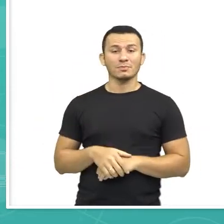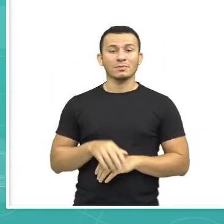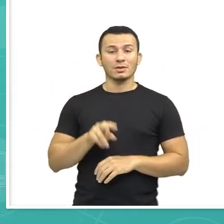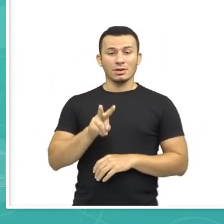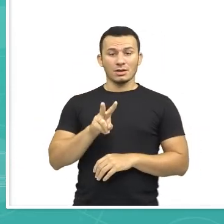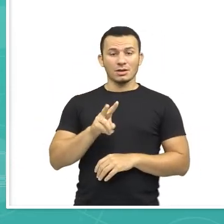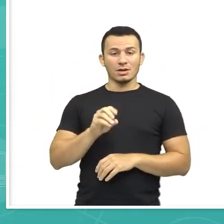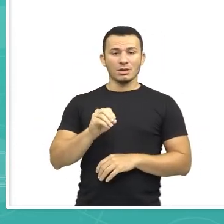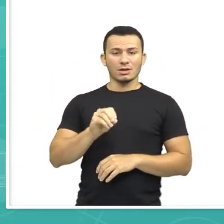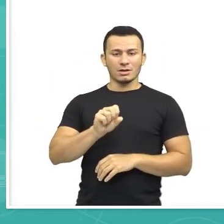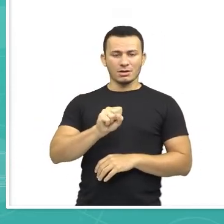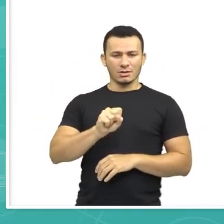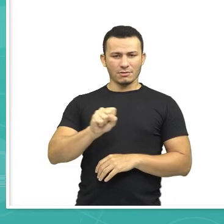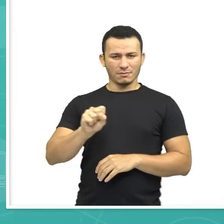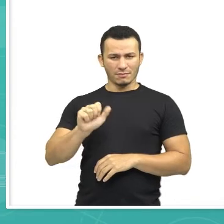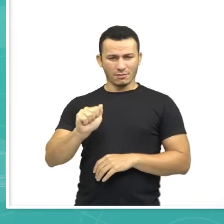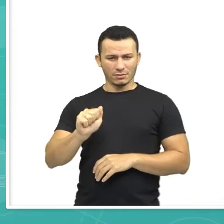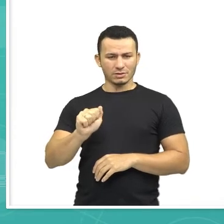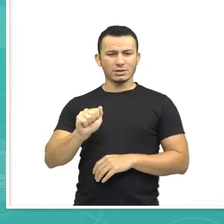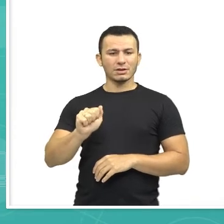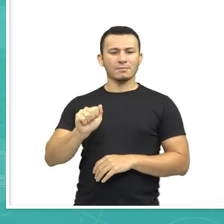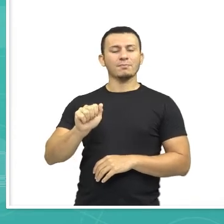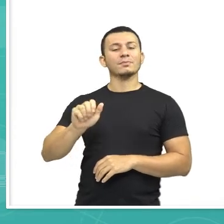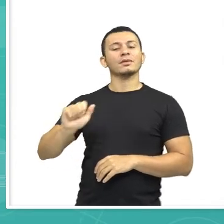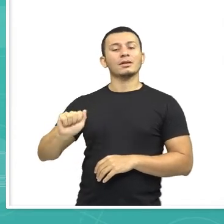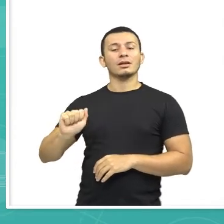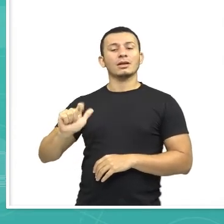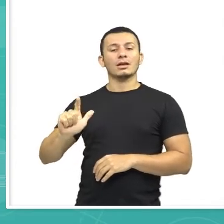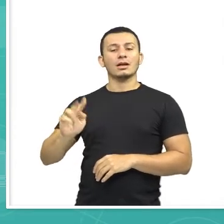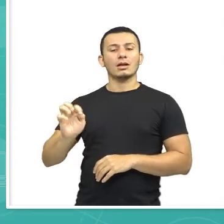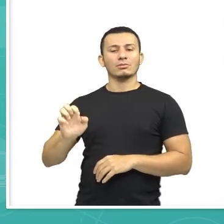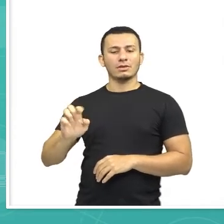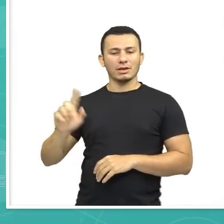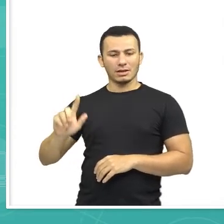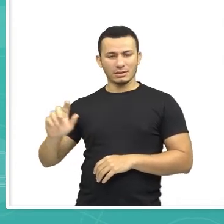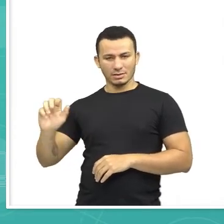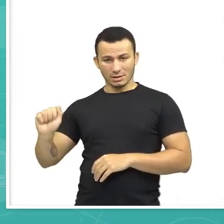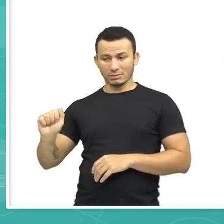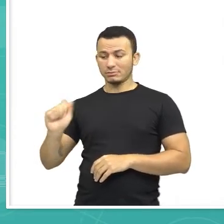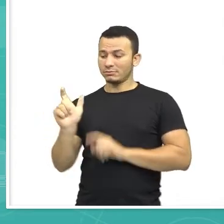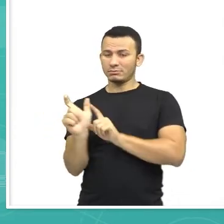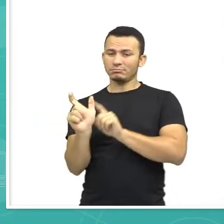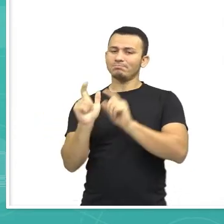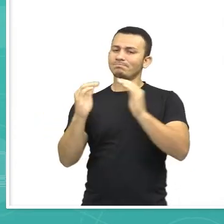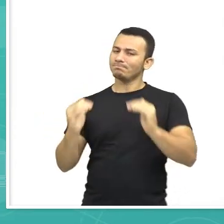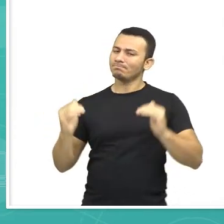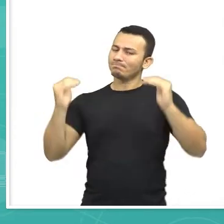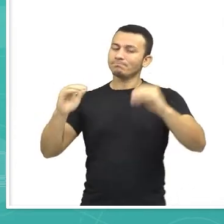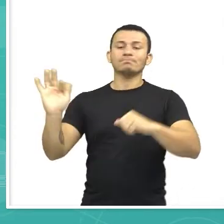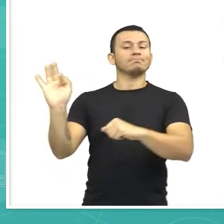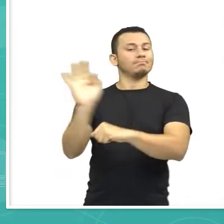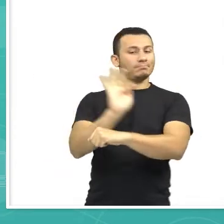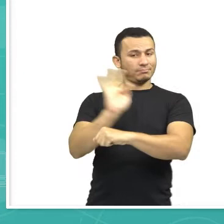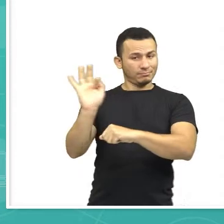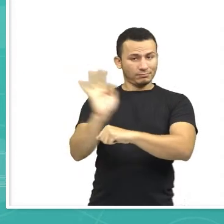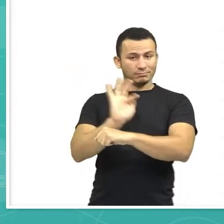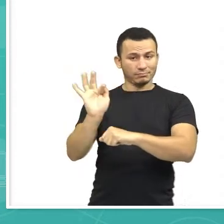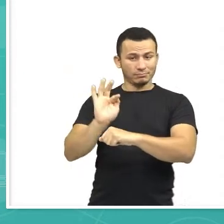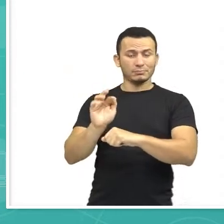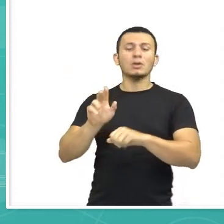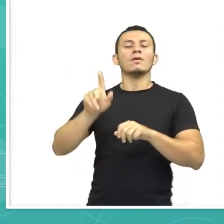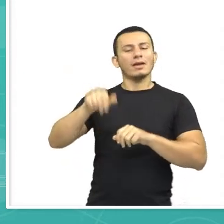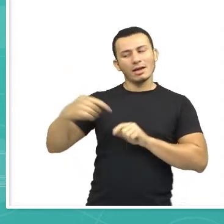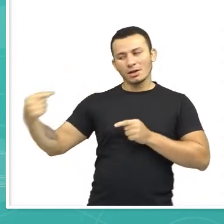Vossa Alteza, olha aqui, Vossa Alteza, muito bem, você vai utilizar essa nomenclatura aqui,